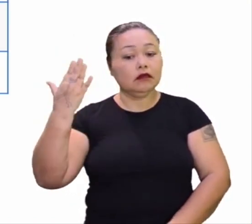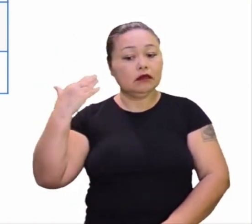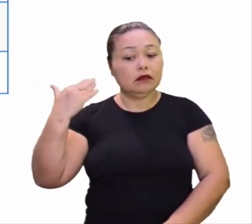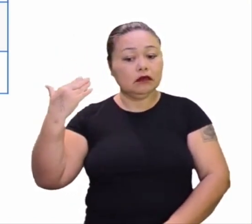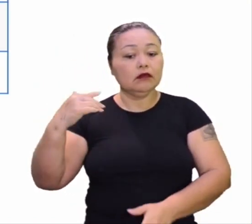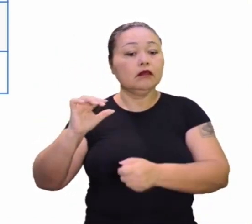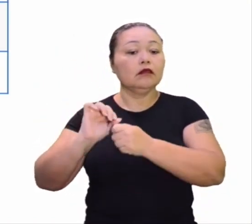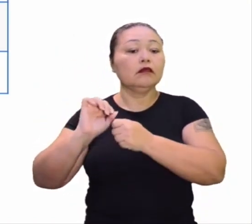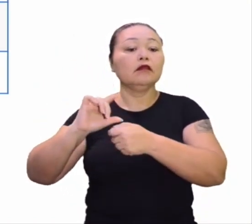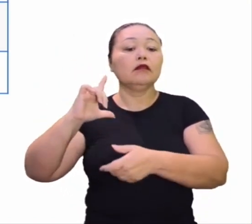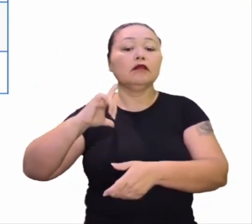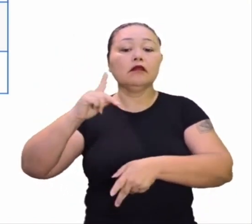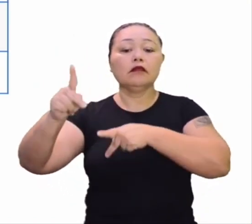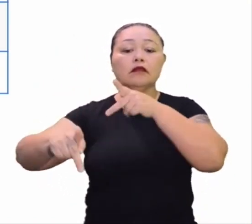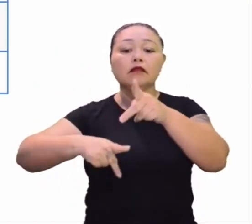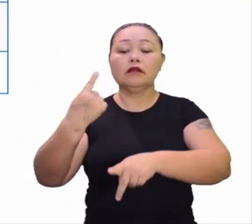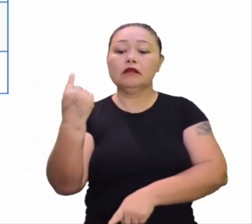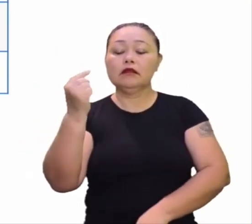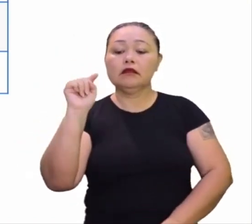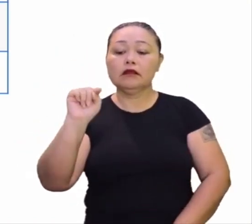que foi 2010,